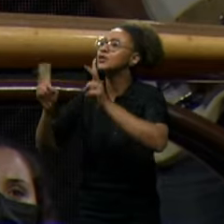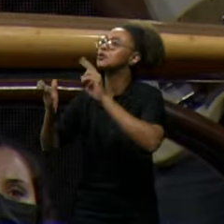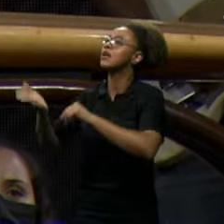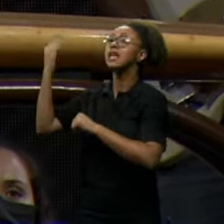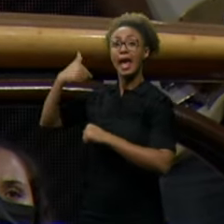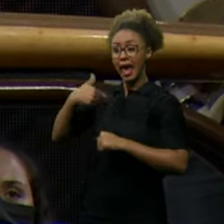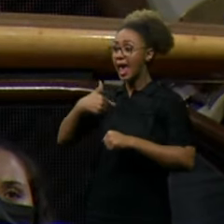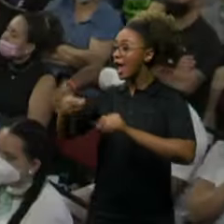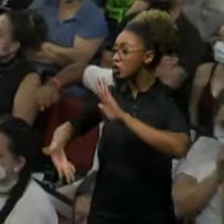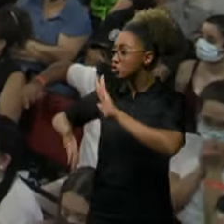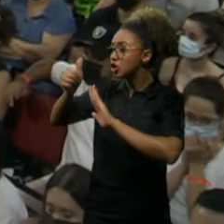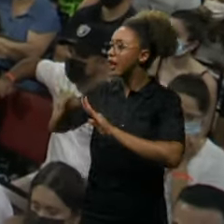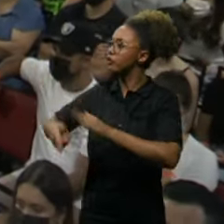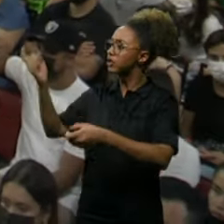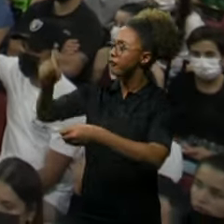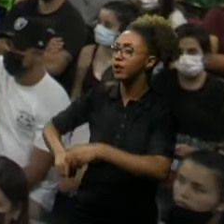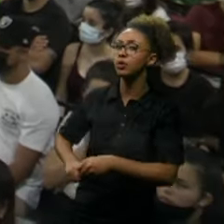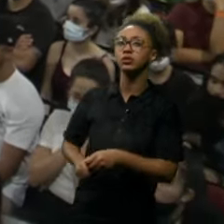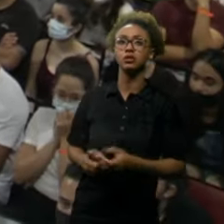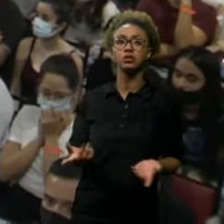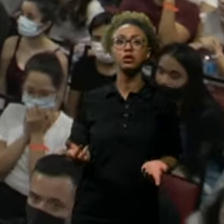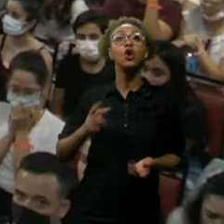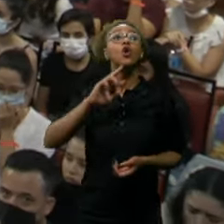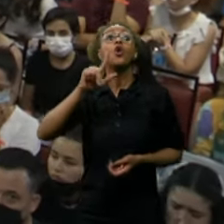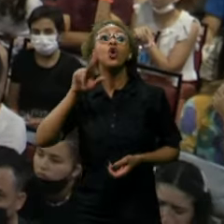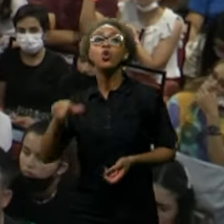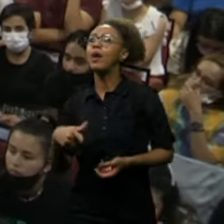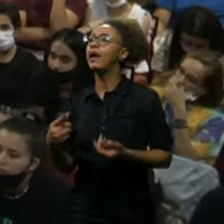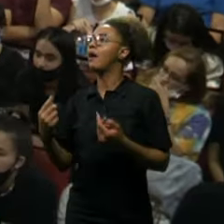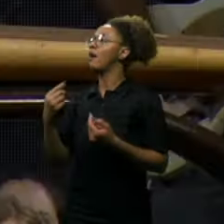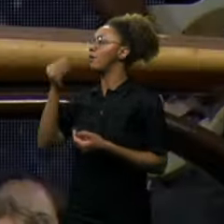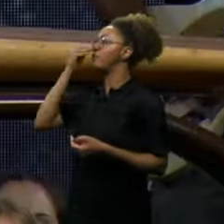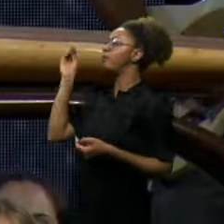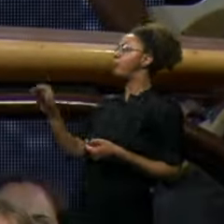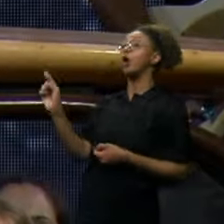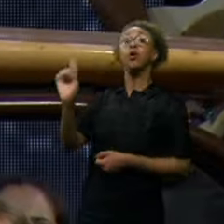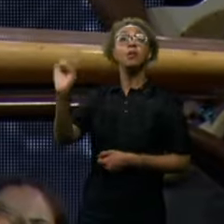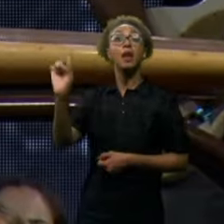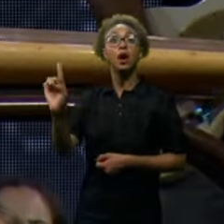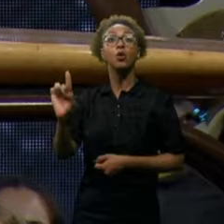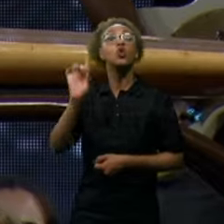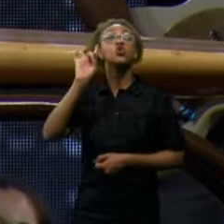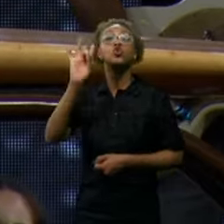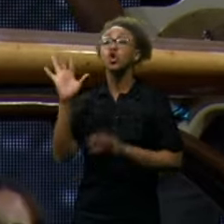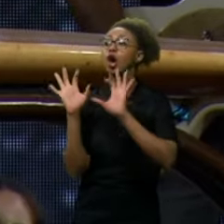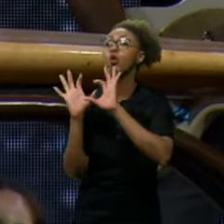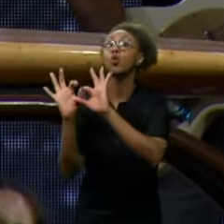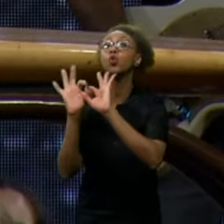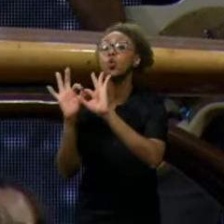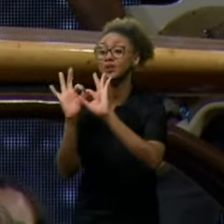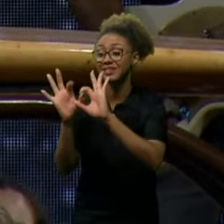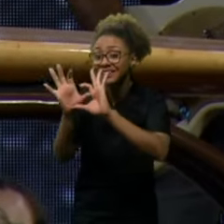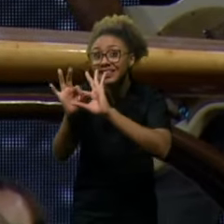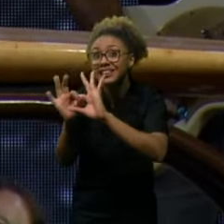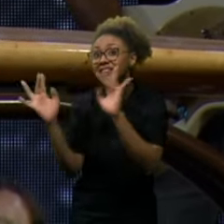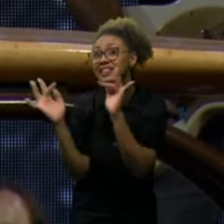e não é sobre não falar com essas pessoas é apenas sobre não está mais atentado